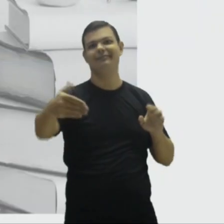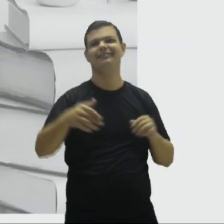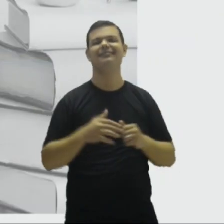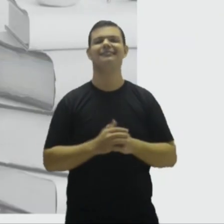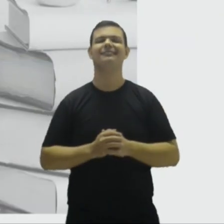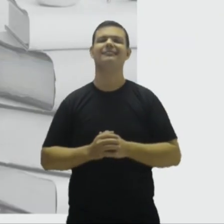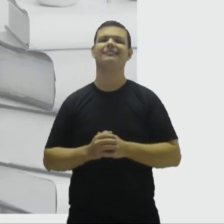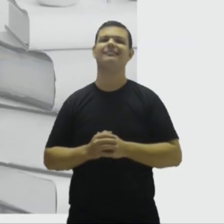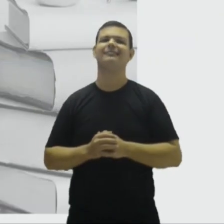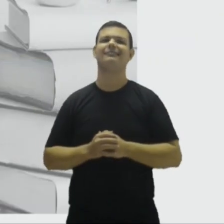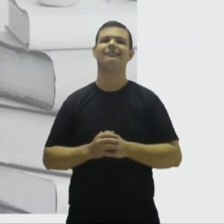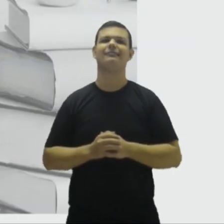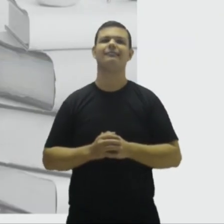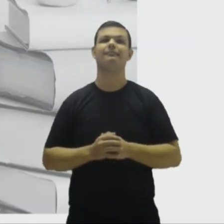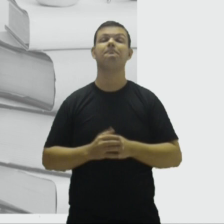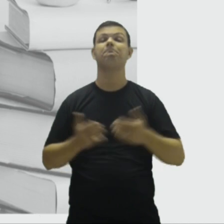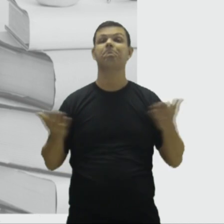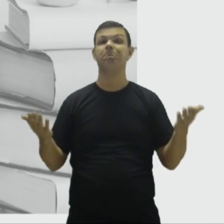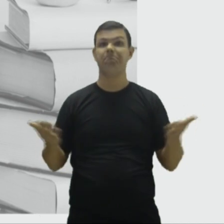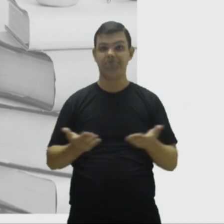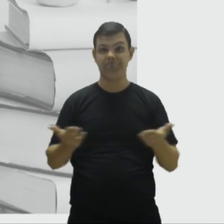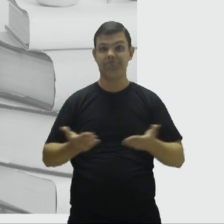lá. Agora,